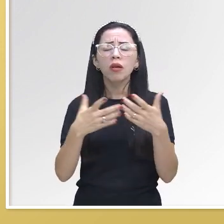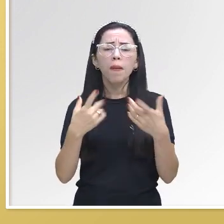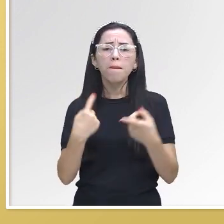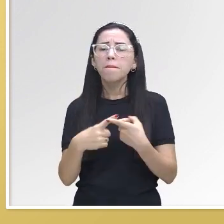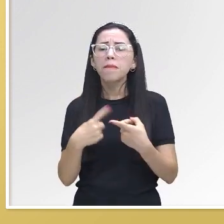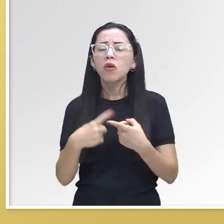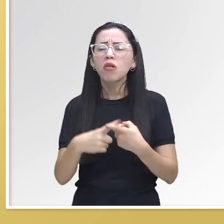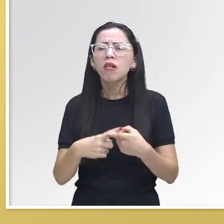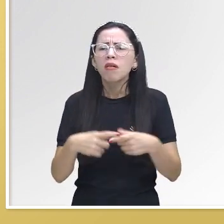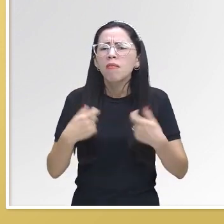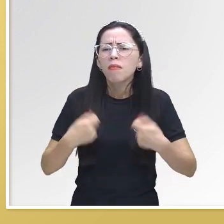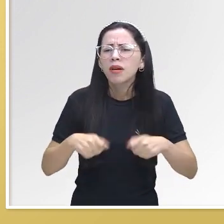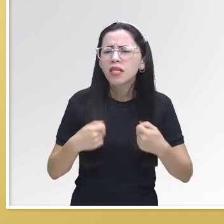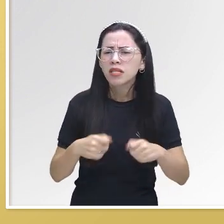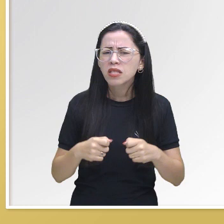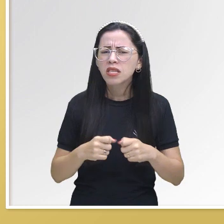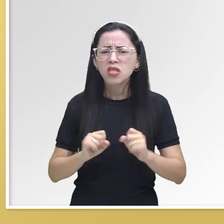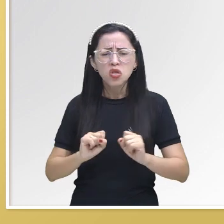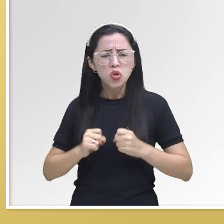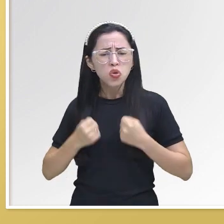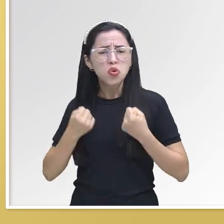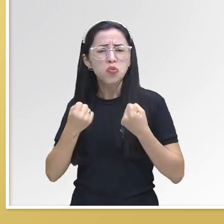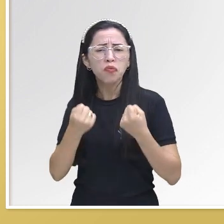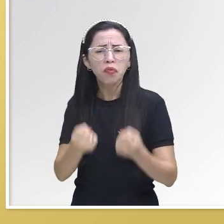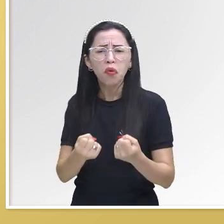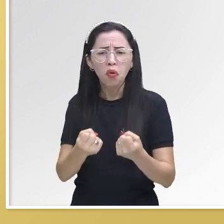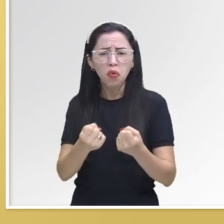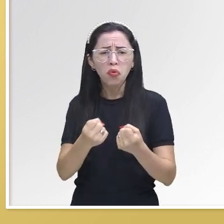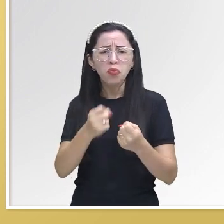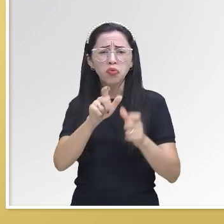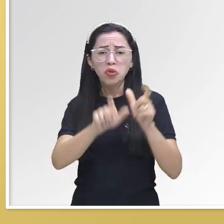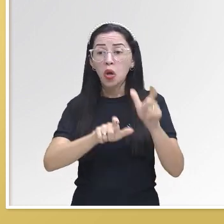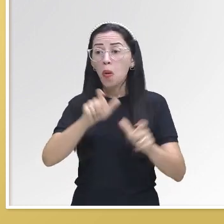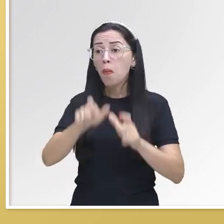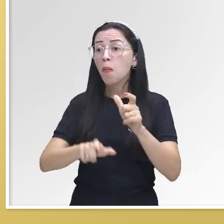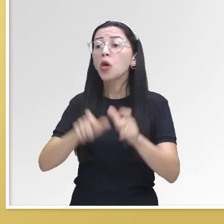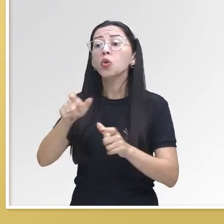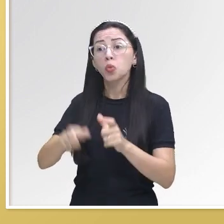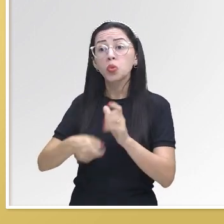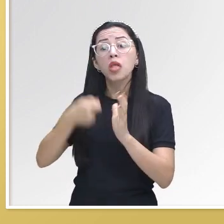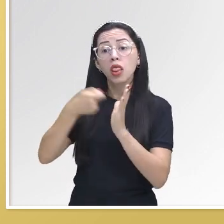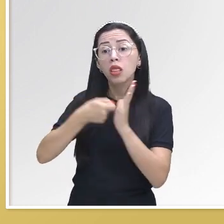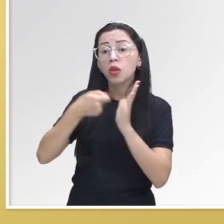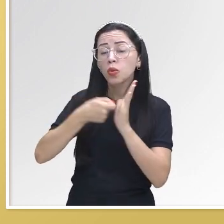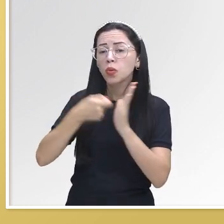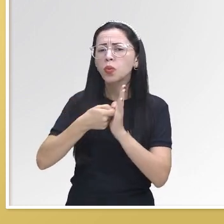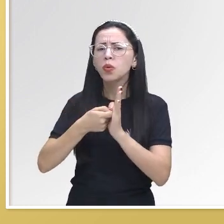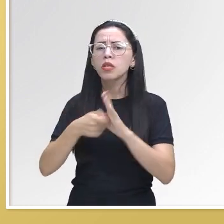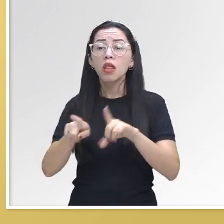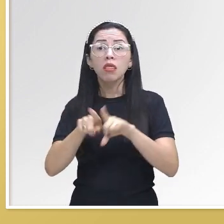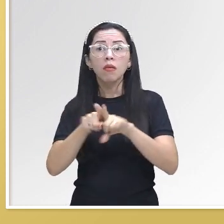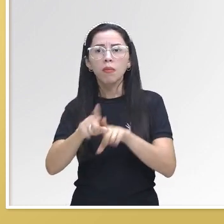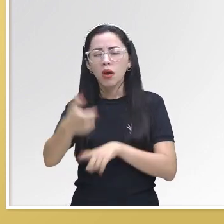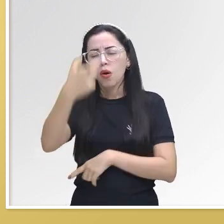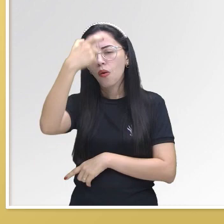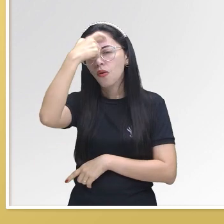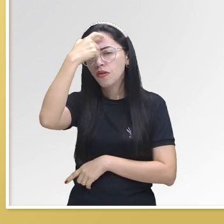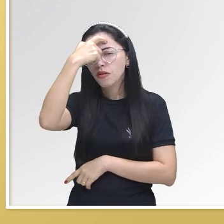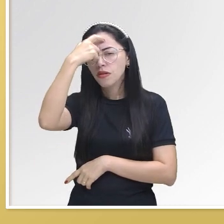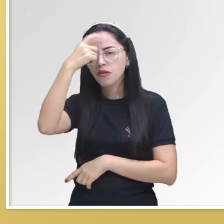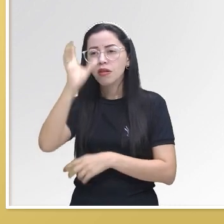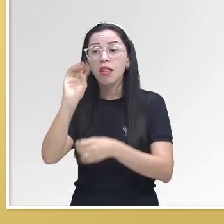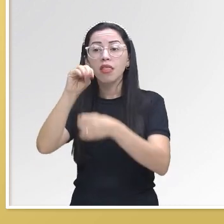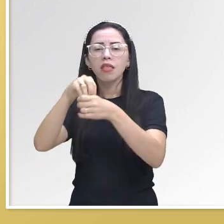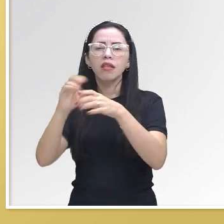Será preciso muito esforço da população, com denúncias e conscientização dentro de casa e nas empresas,